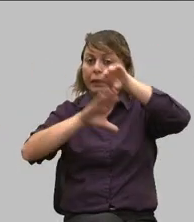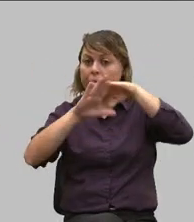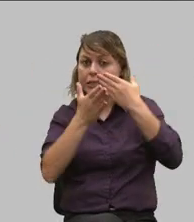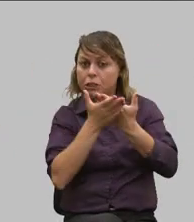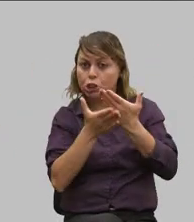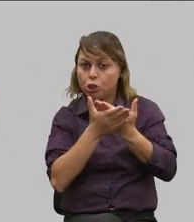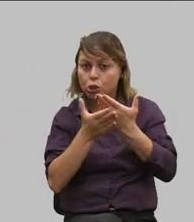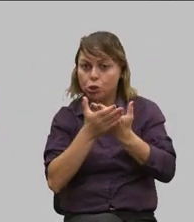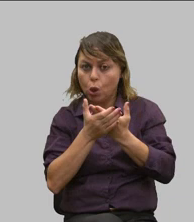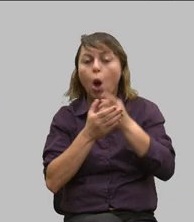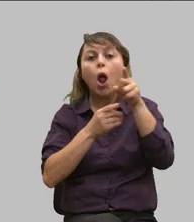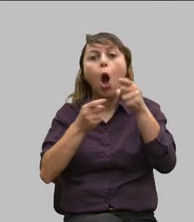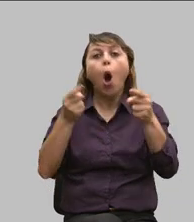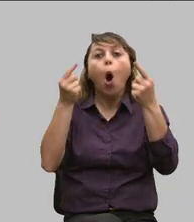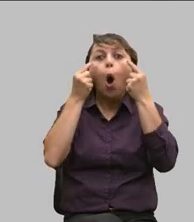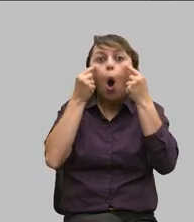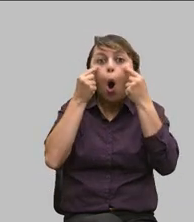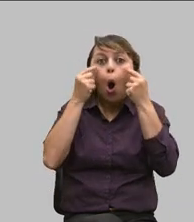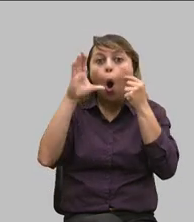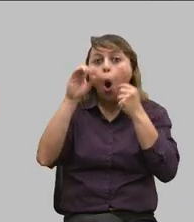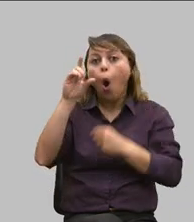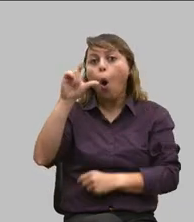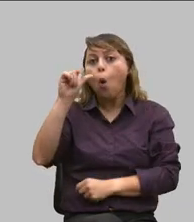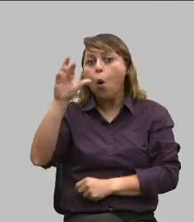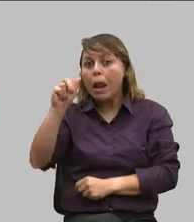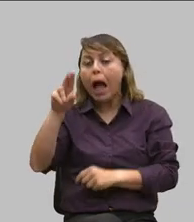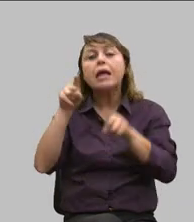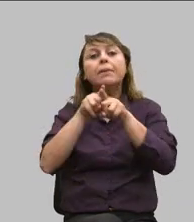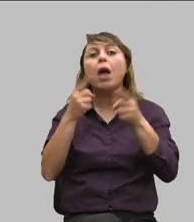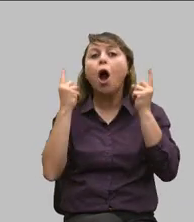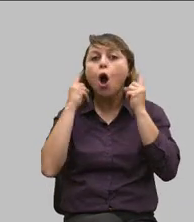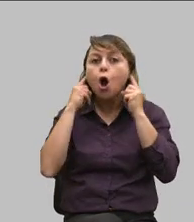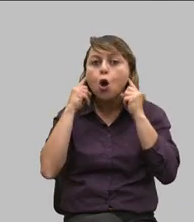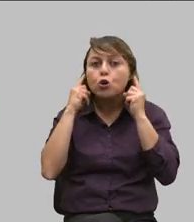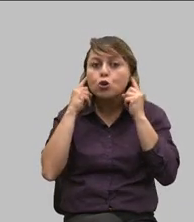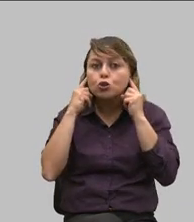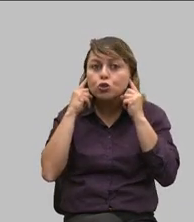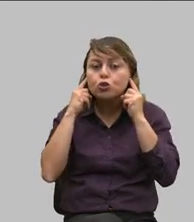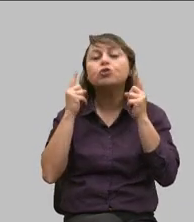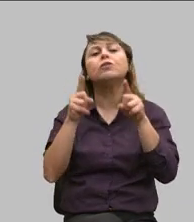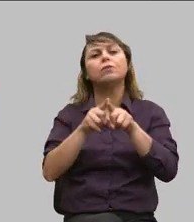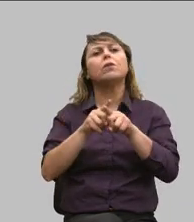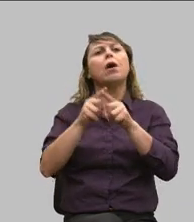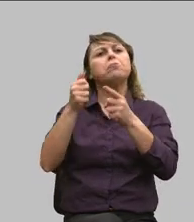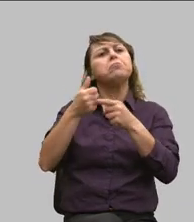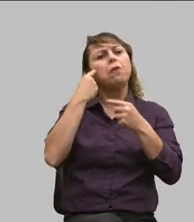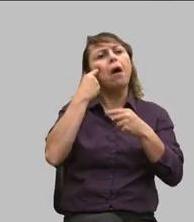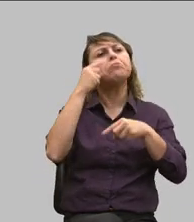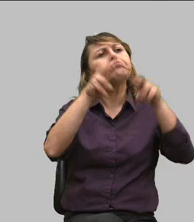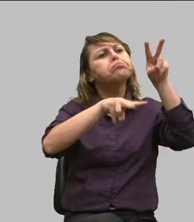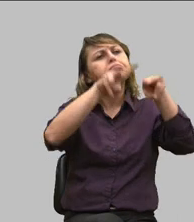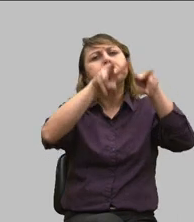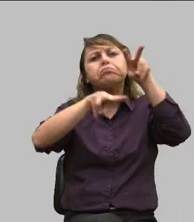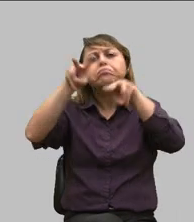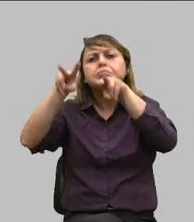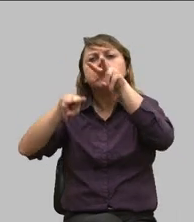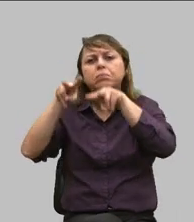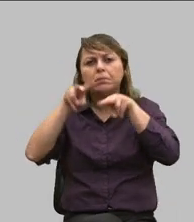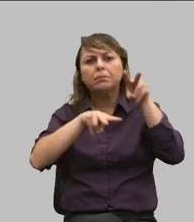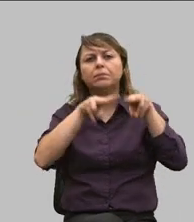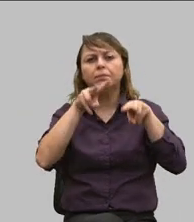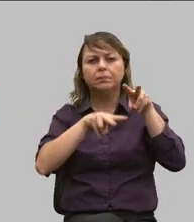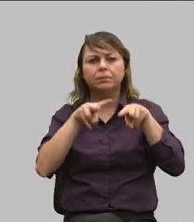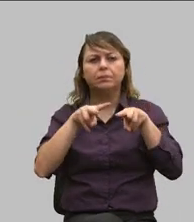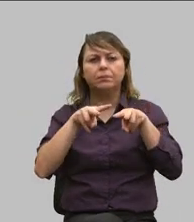ocular e auditiva Então dentro do ambiente escolar a gente vai ter esse primeiro momento de triagem ocular e auditiva pros